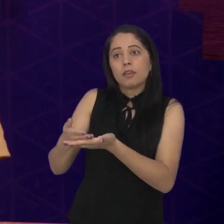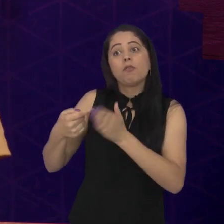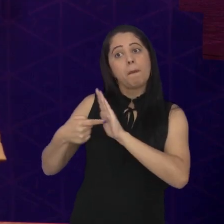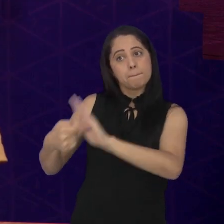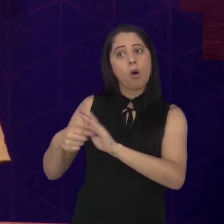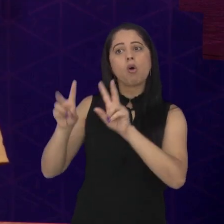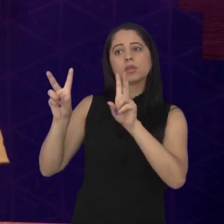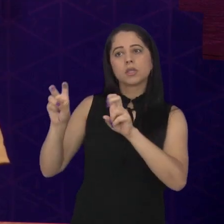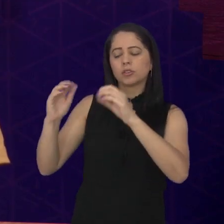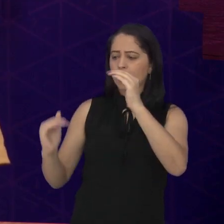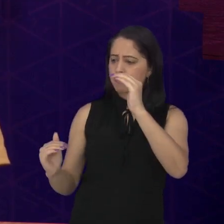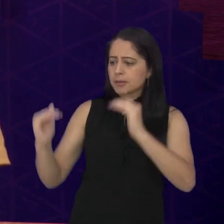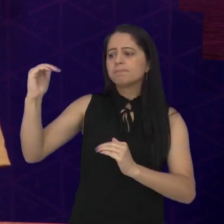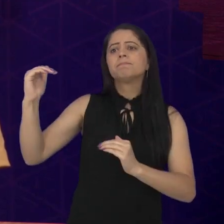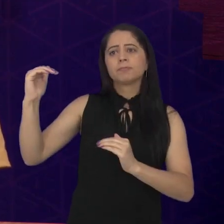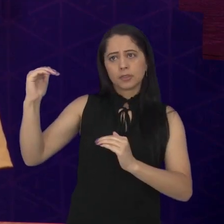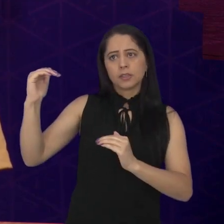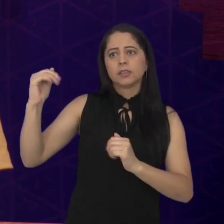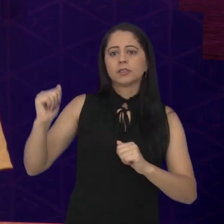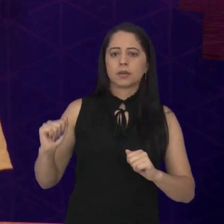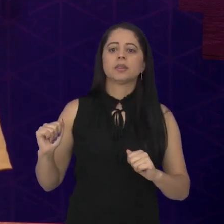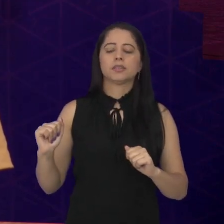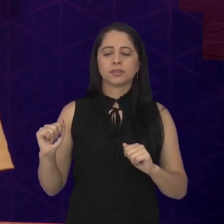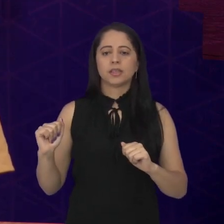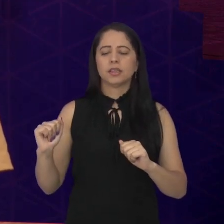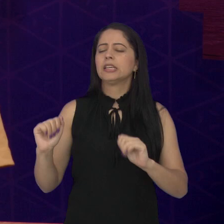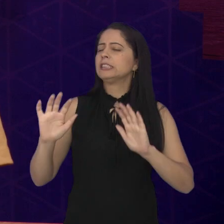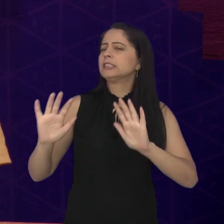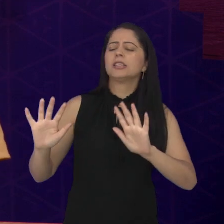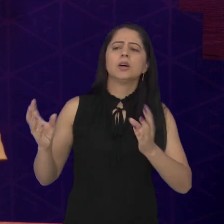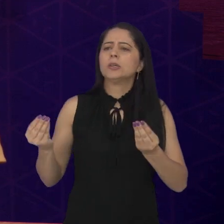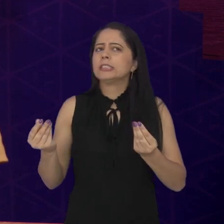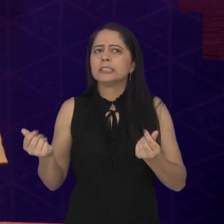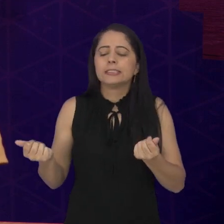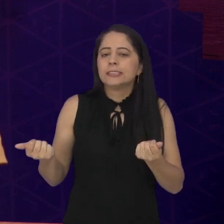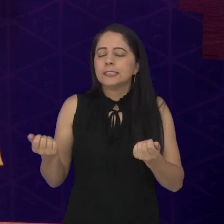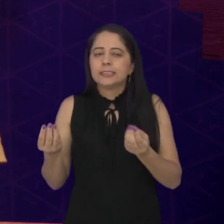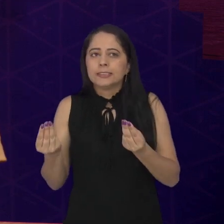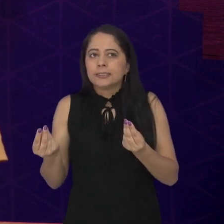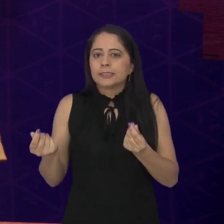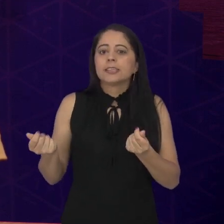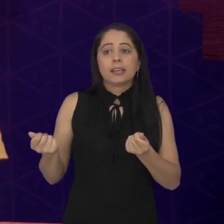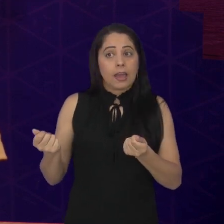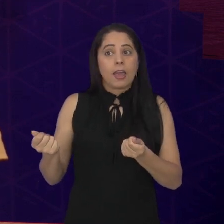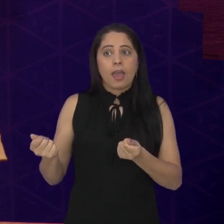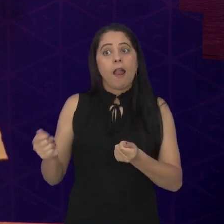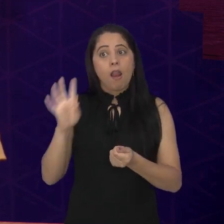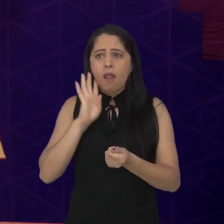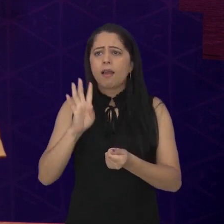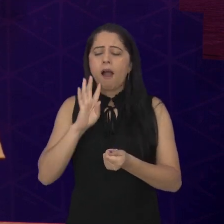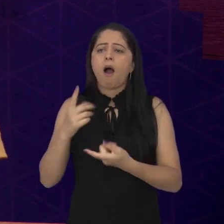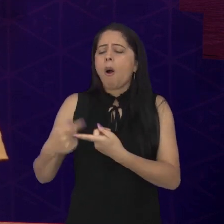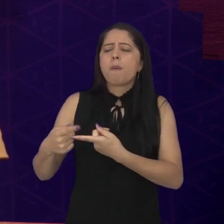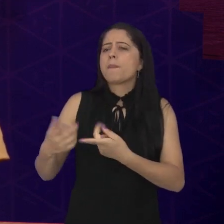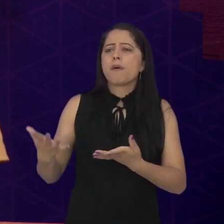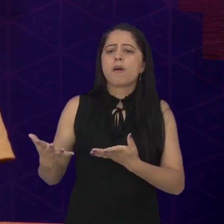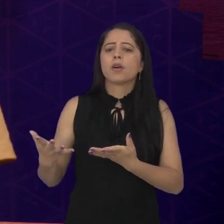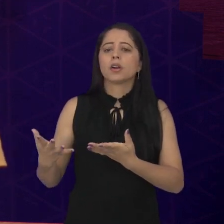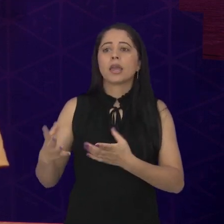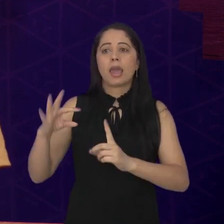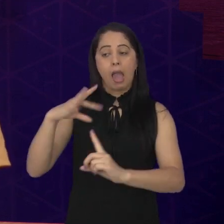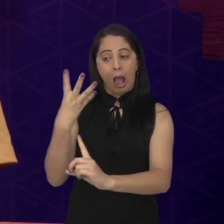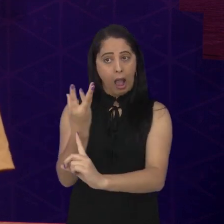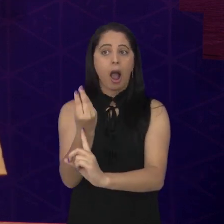que abordam esse assunto de uma maneira muito crítica, né? Isso é de uma maneira bem